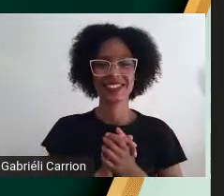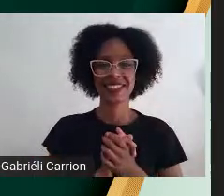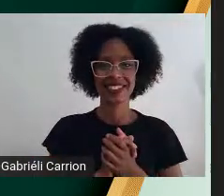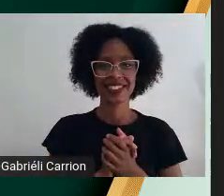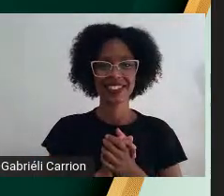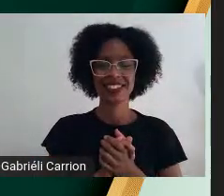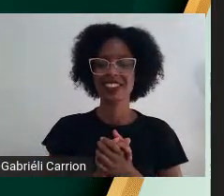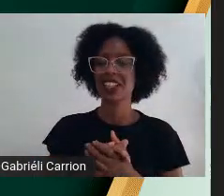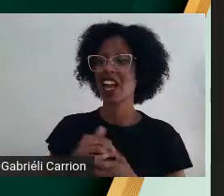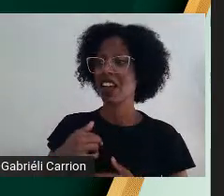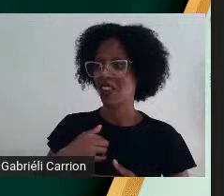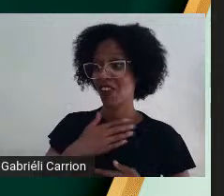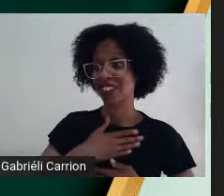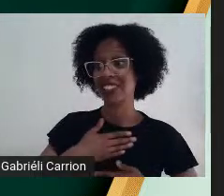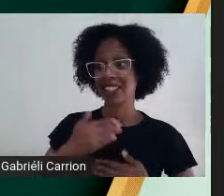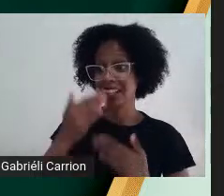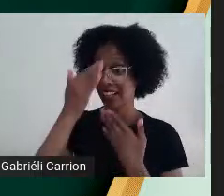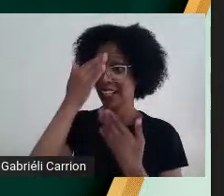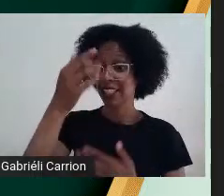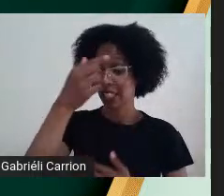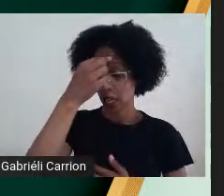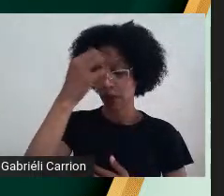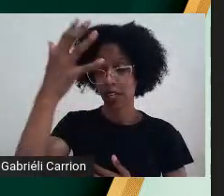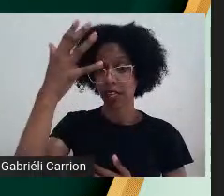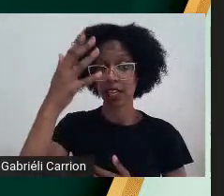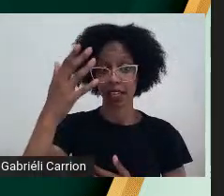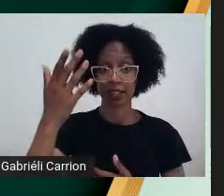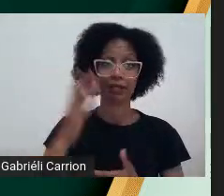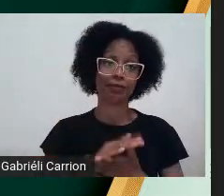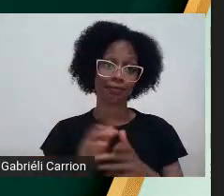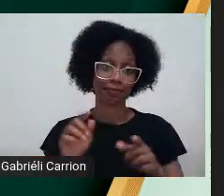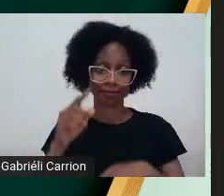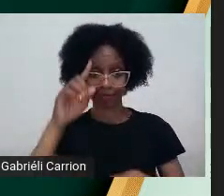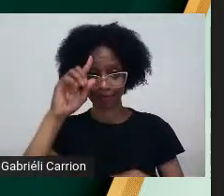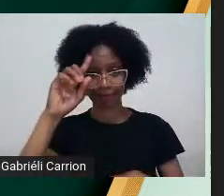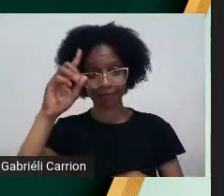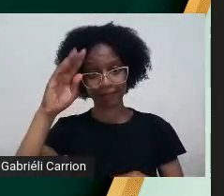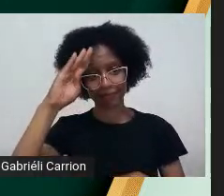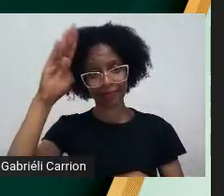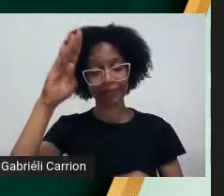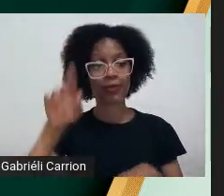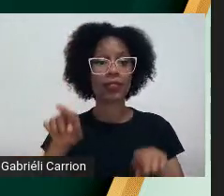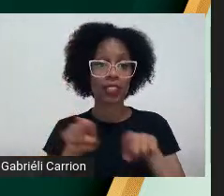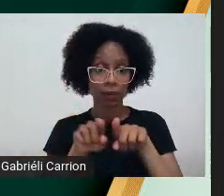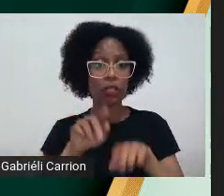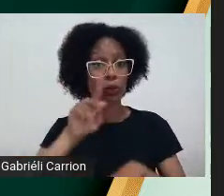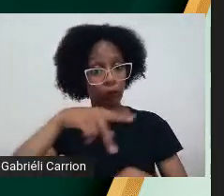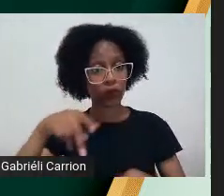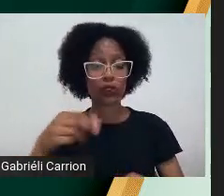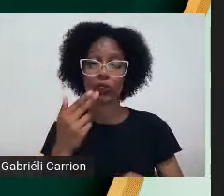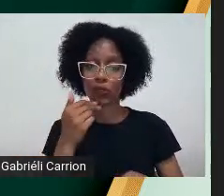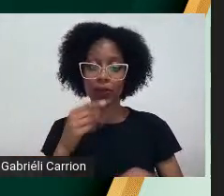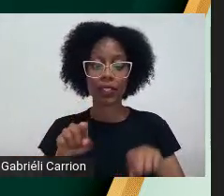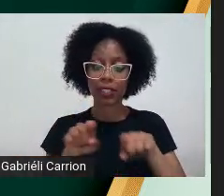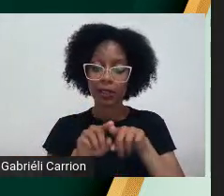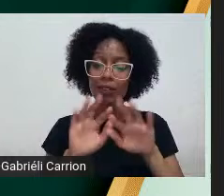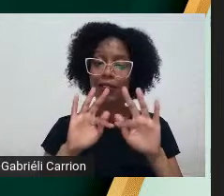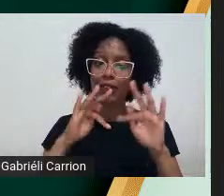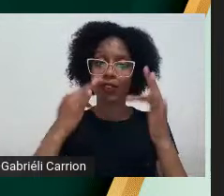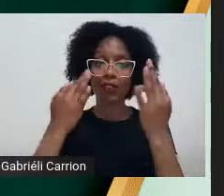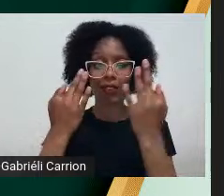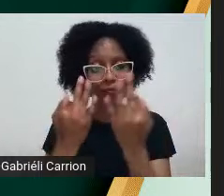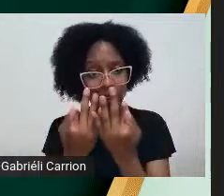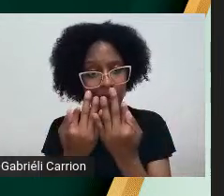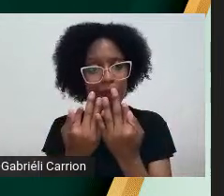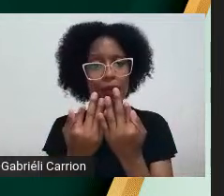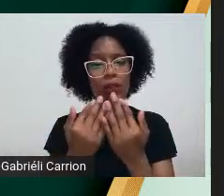gostaria de agradecer à Unipampa, principalmente, aos professores do curso de nutrição, aos meus familiares e todos aqueles que, de alguma